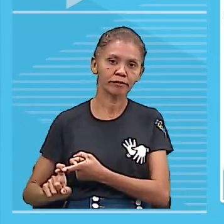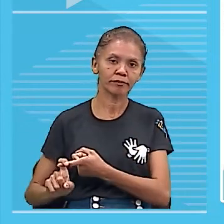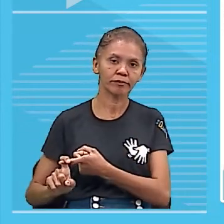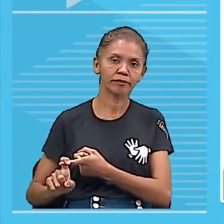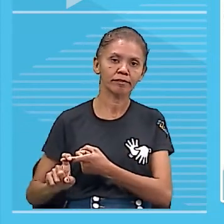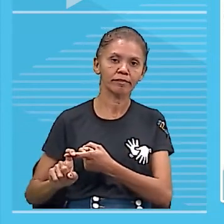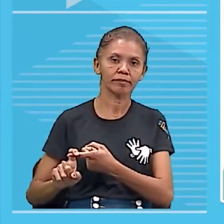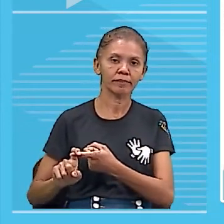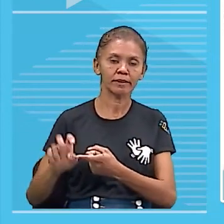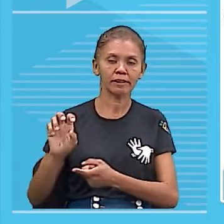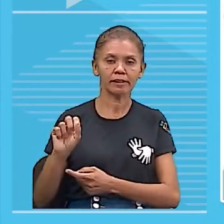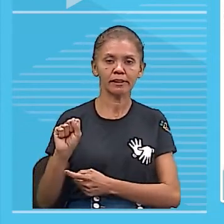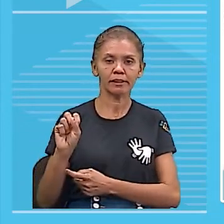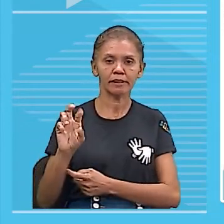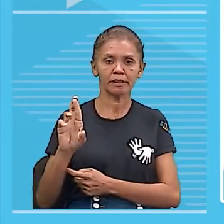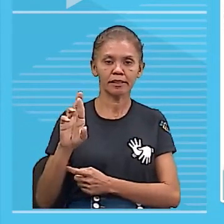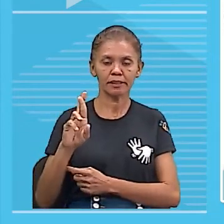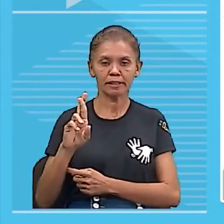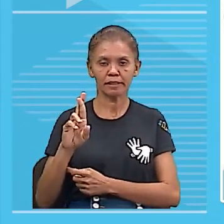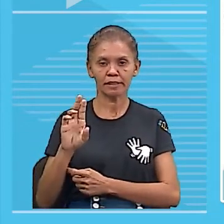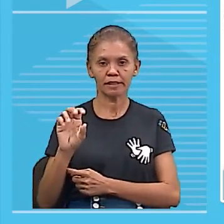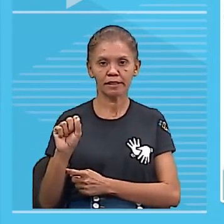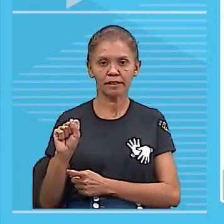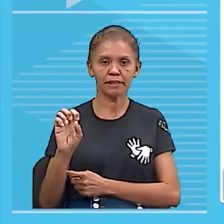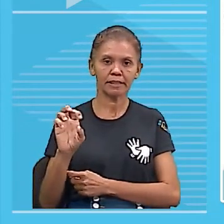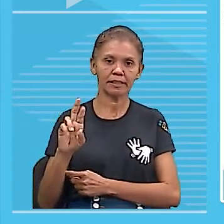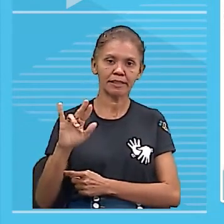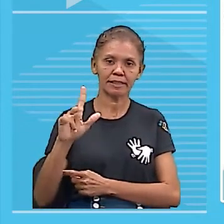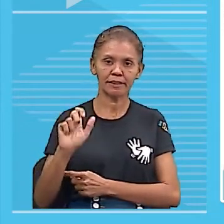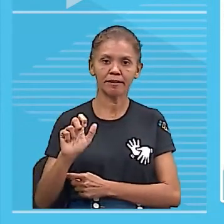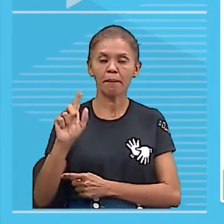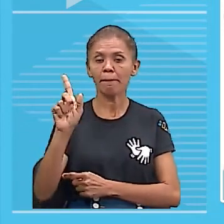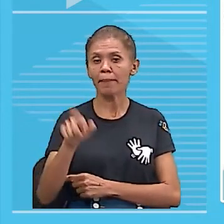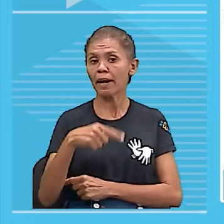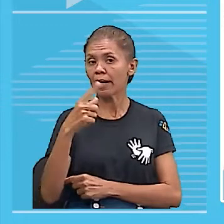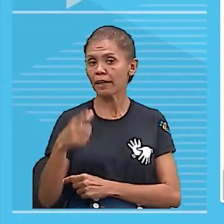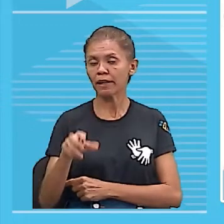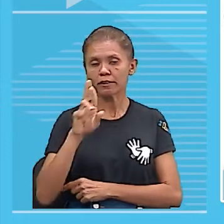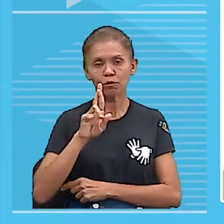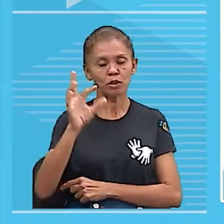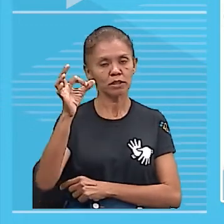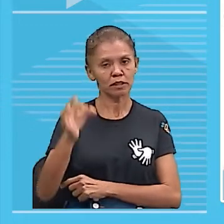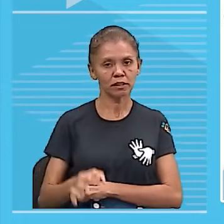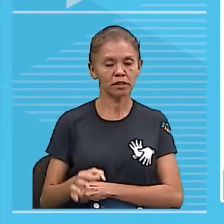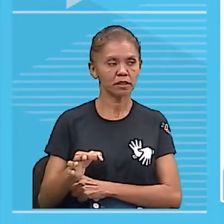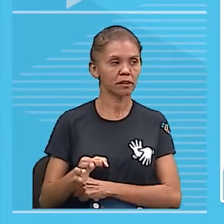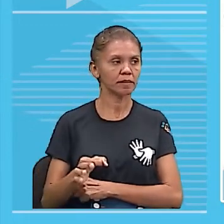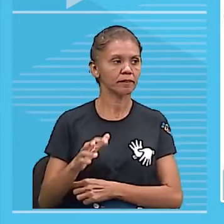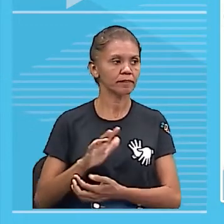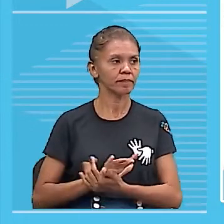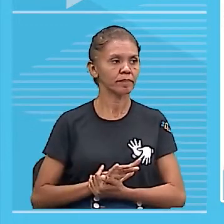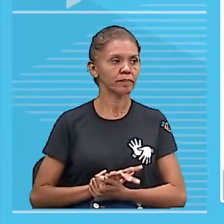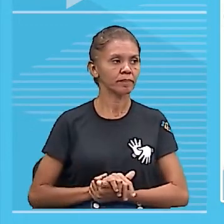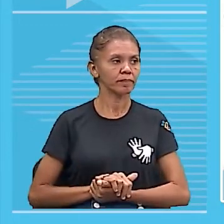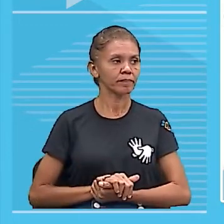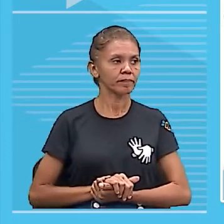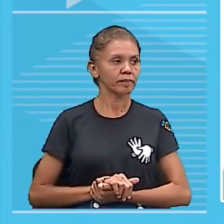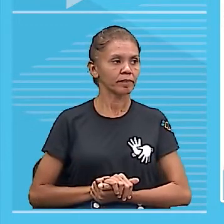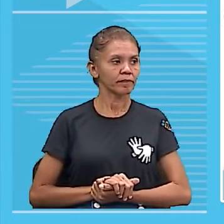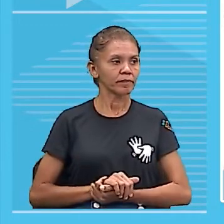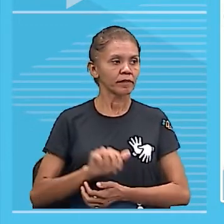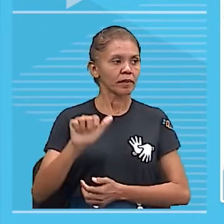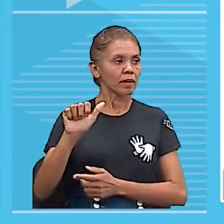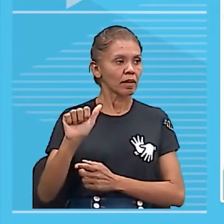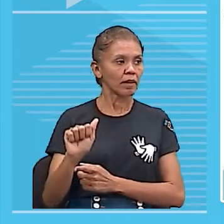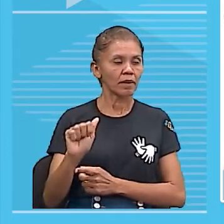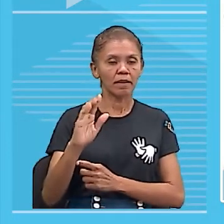em Série assinale a alternativa correta dali que é o que está correto sobre uma dessas